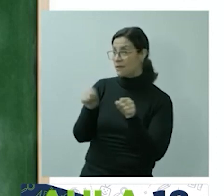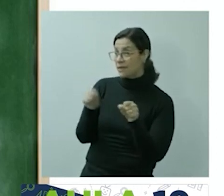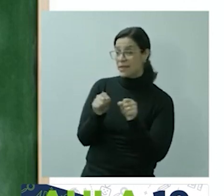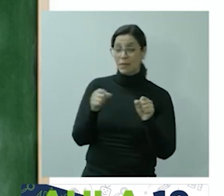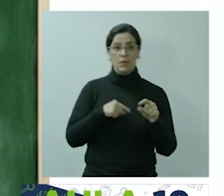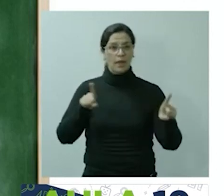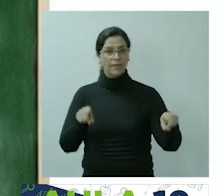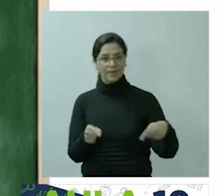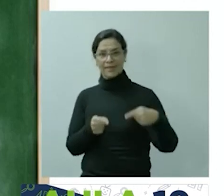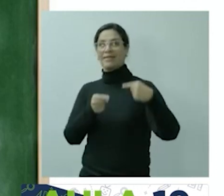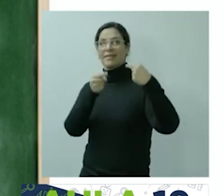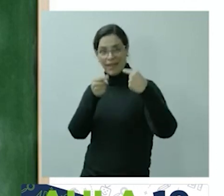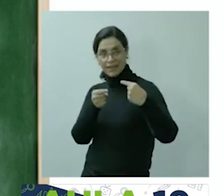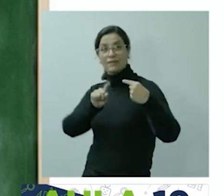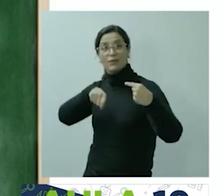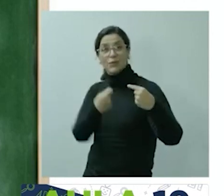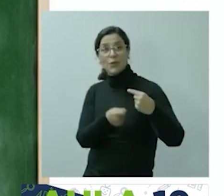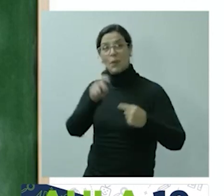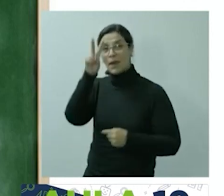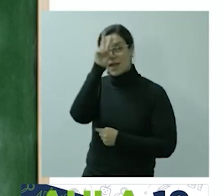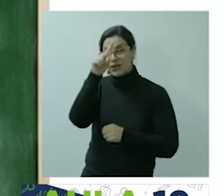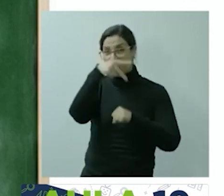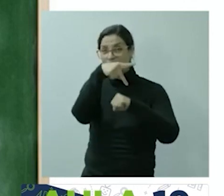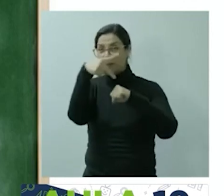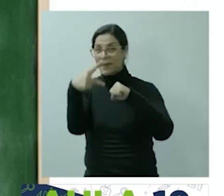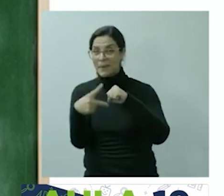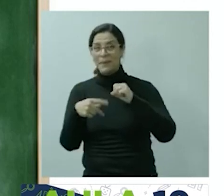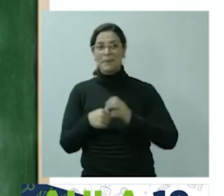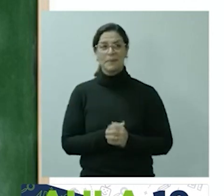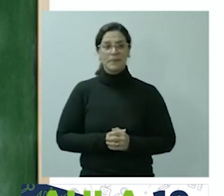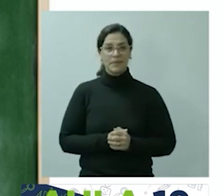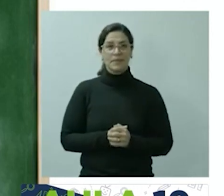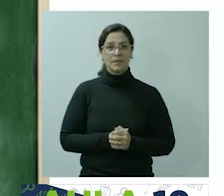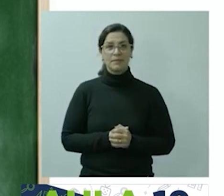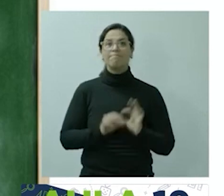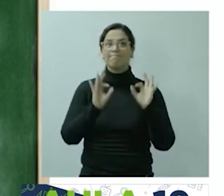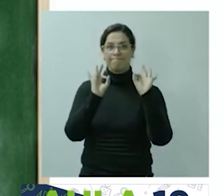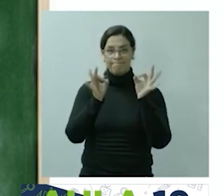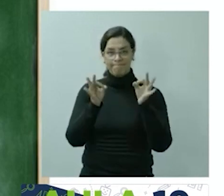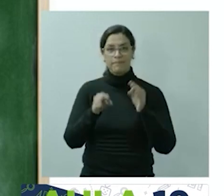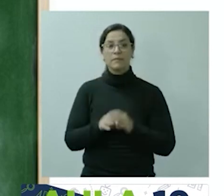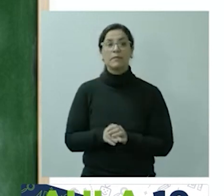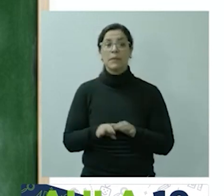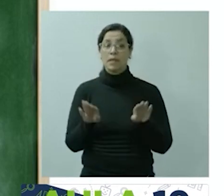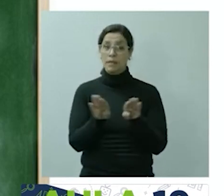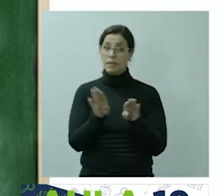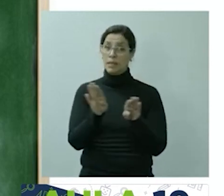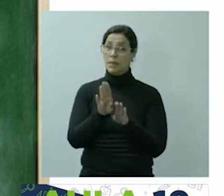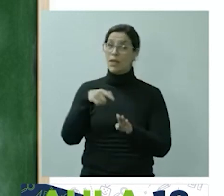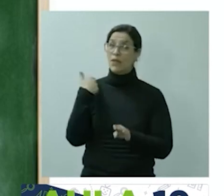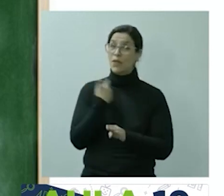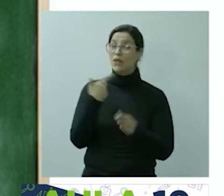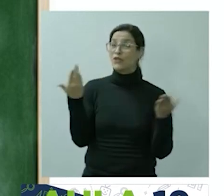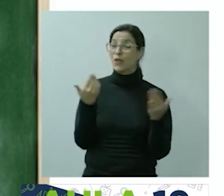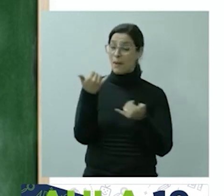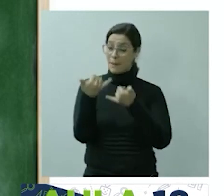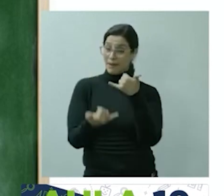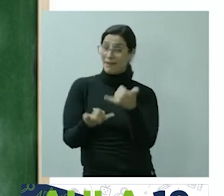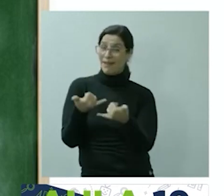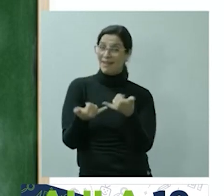alguns desafios sobre a história do Pequeno Príncipe. Sim. E tivemos a hora